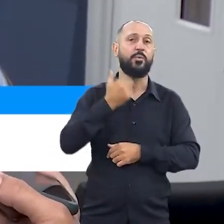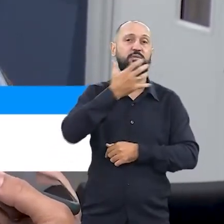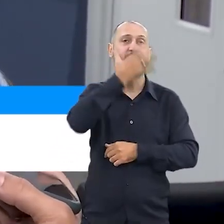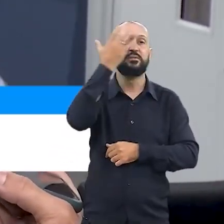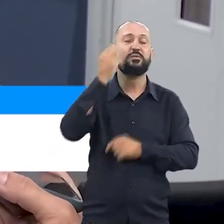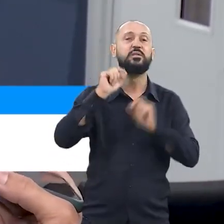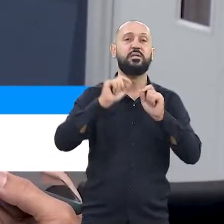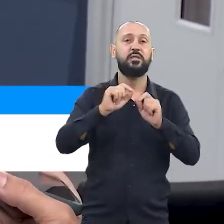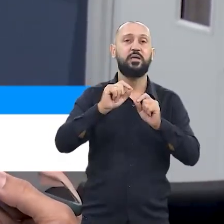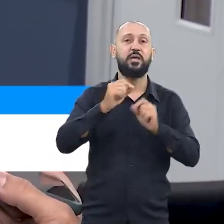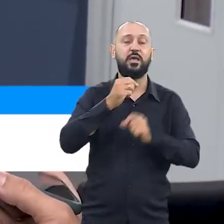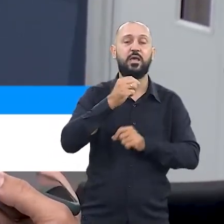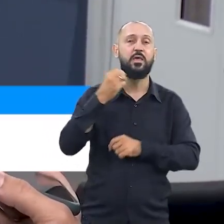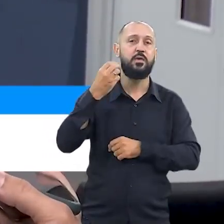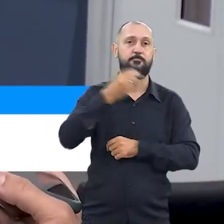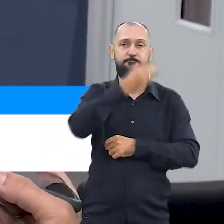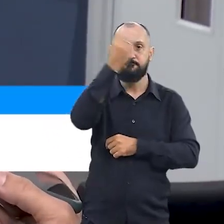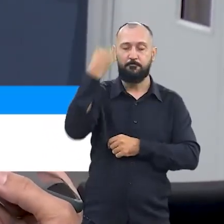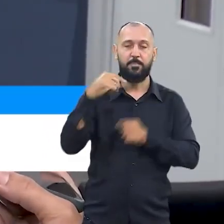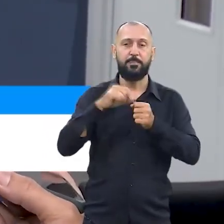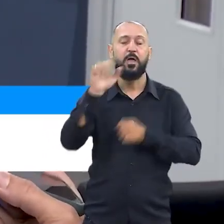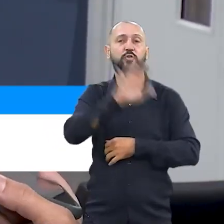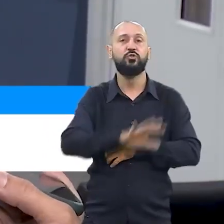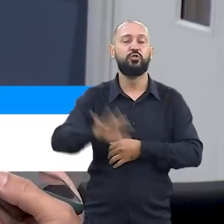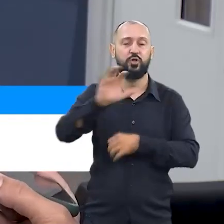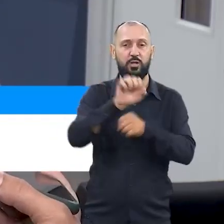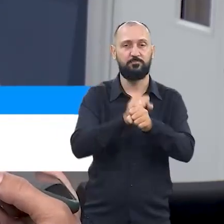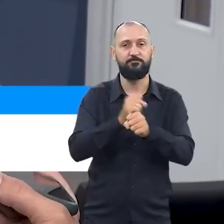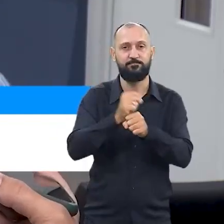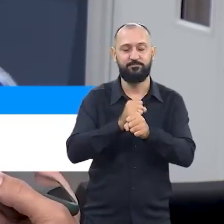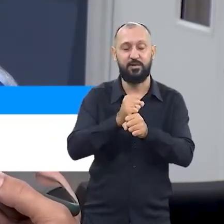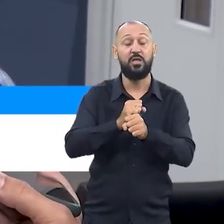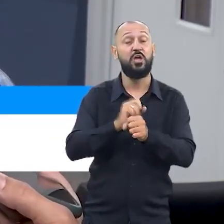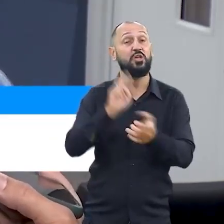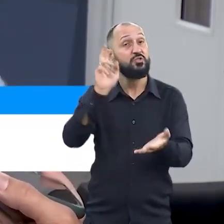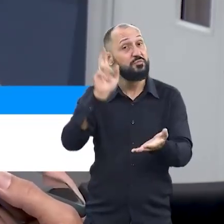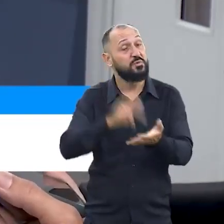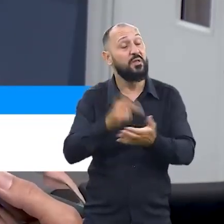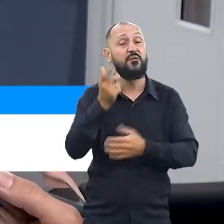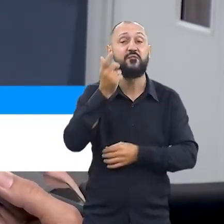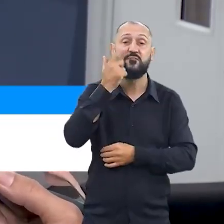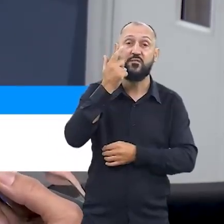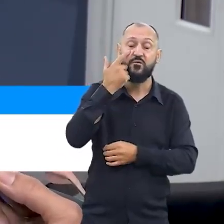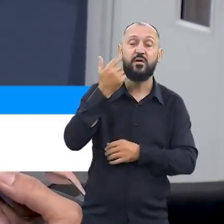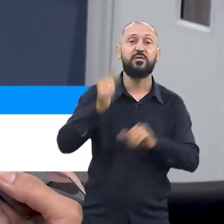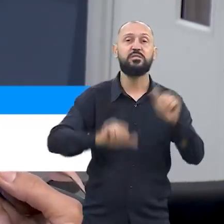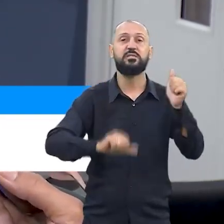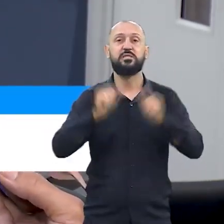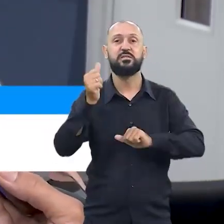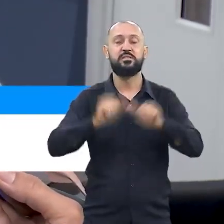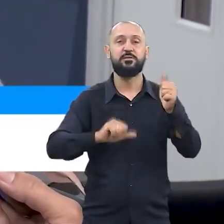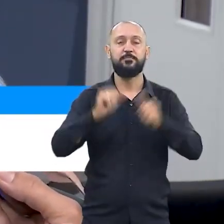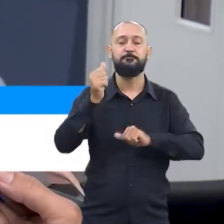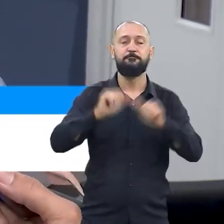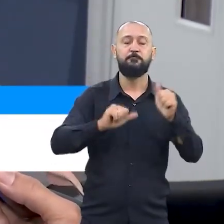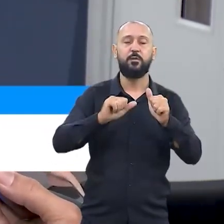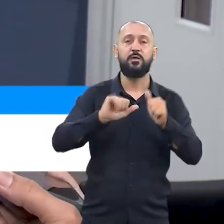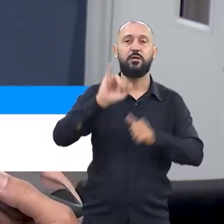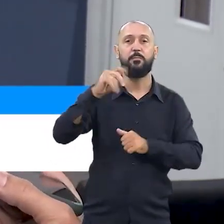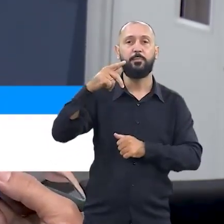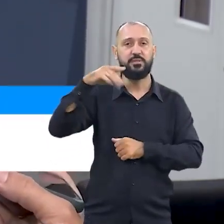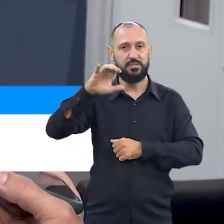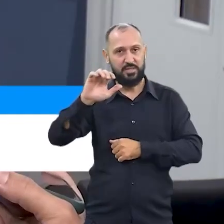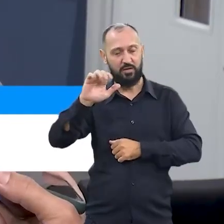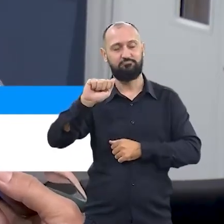podemos esquecer que em maio nós temos a revisão geral anual. Né, que aí sim vai ser analisado pelo índice do